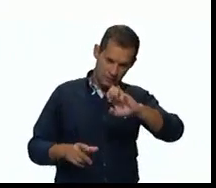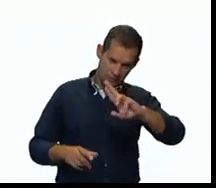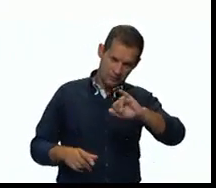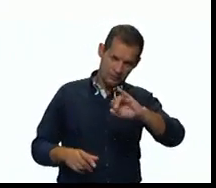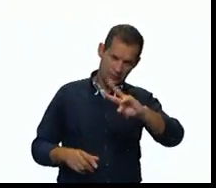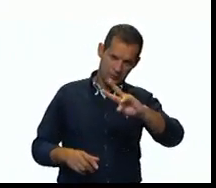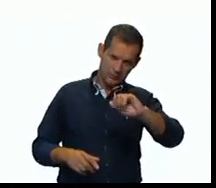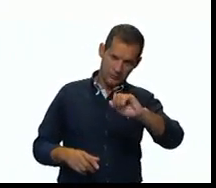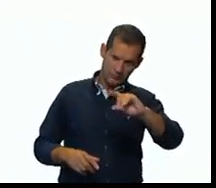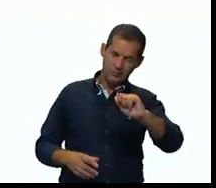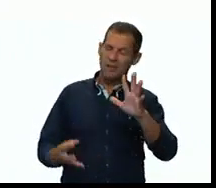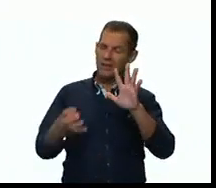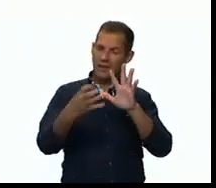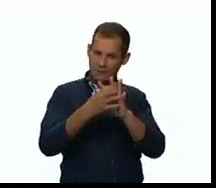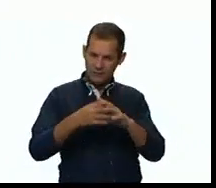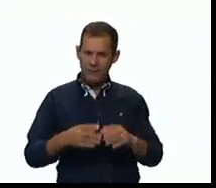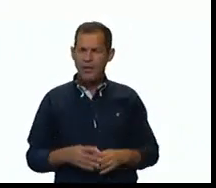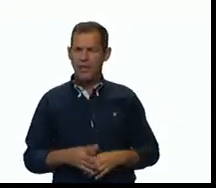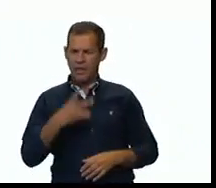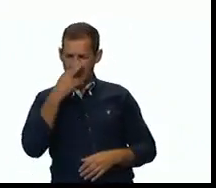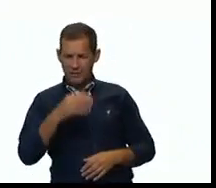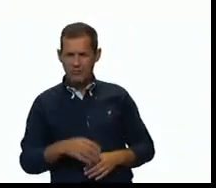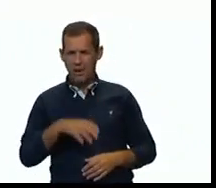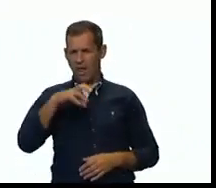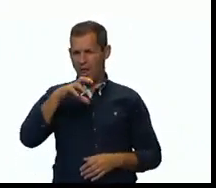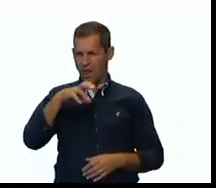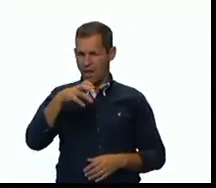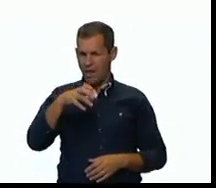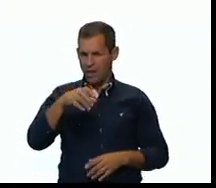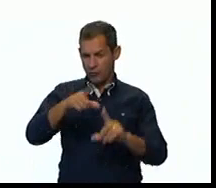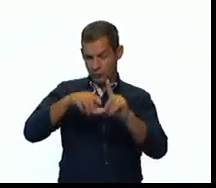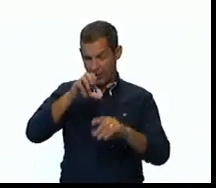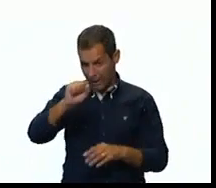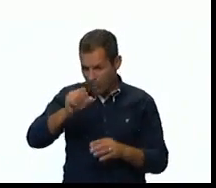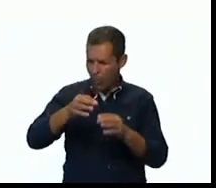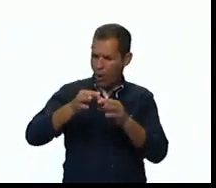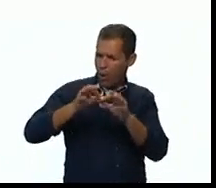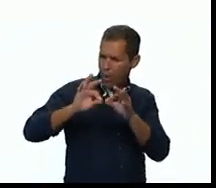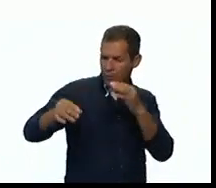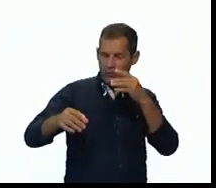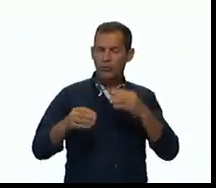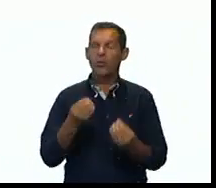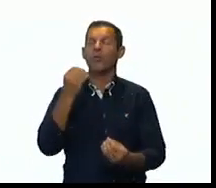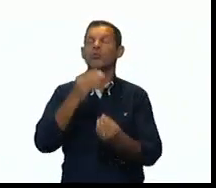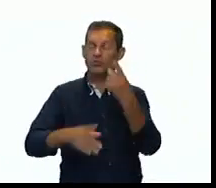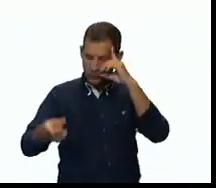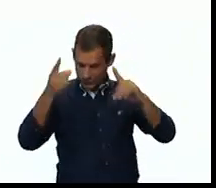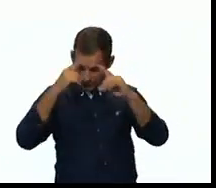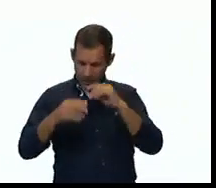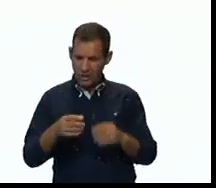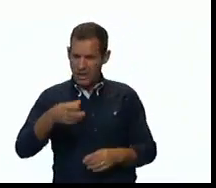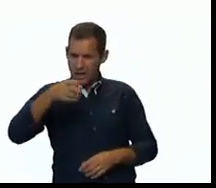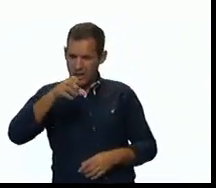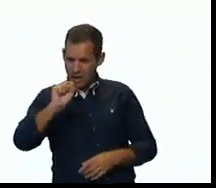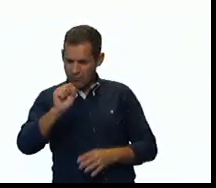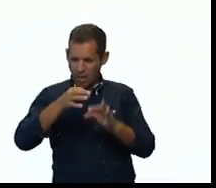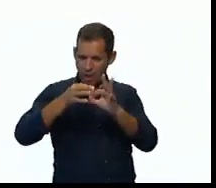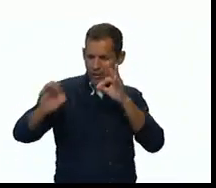Esse símbolo que parece um S alongado. Da onde veio essa ideia do S alongado? Veio